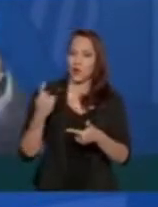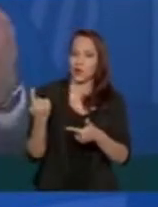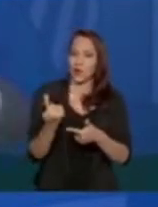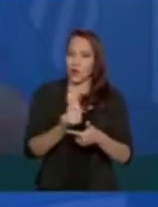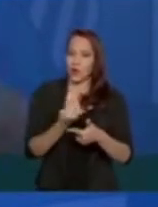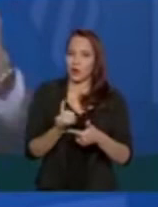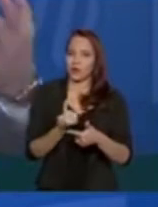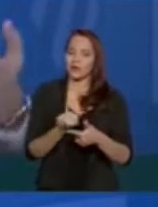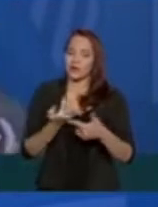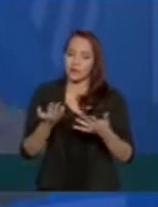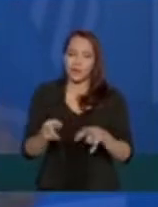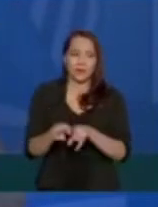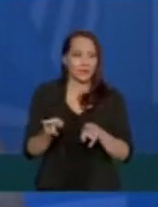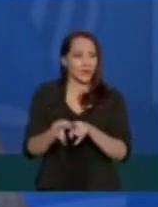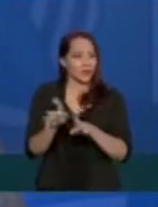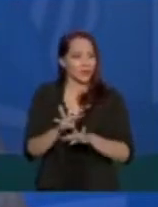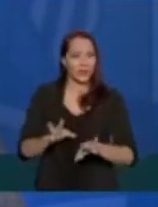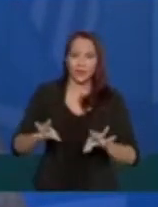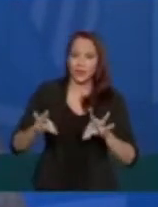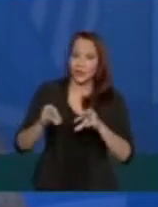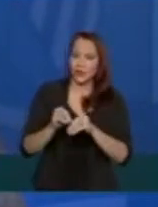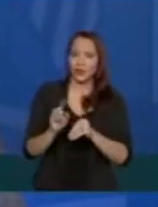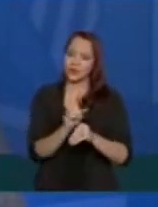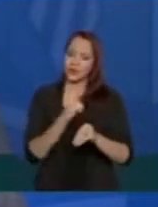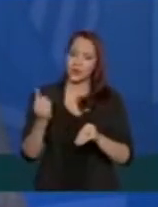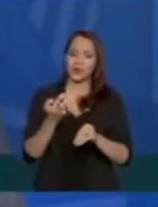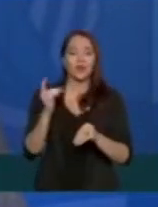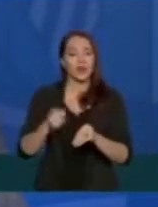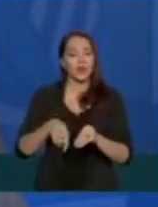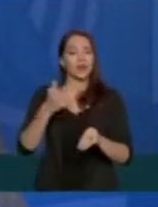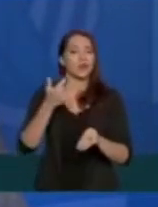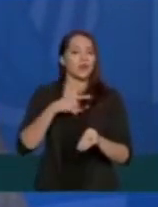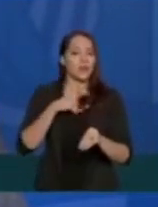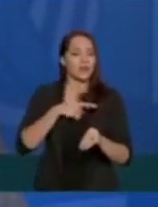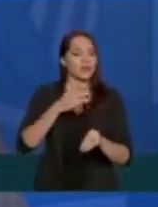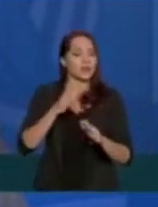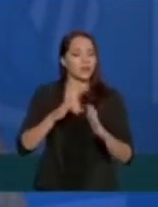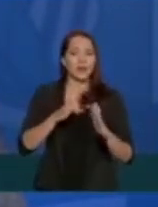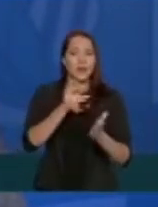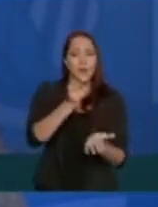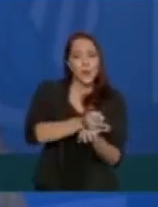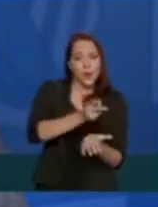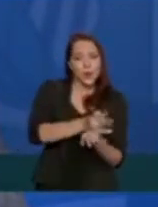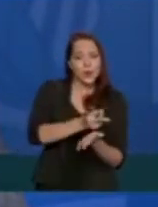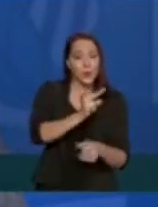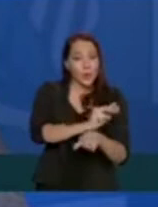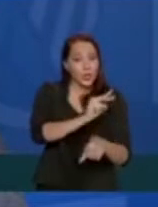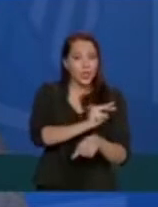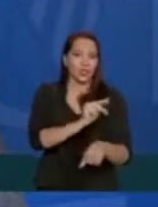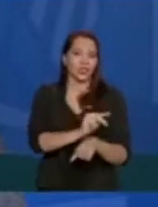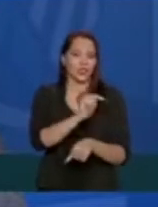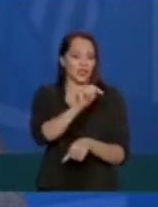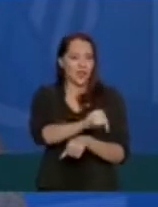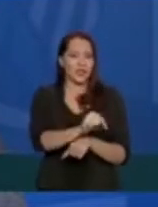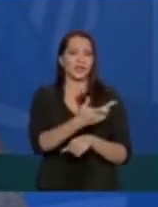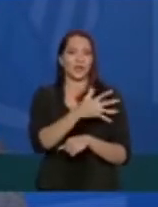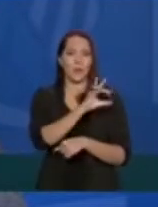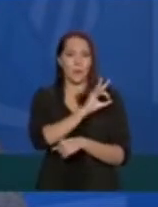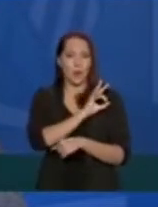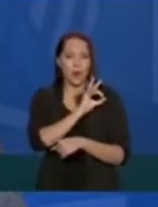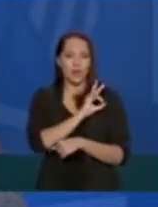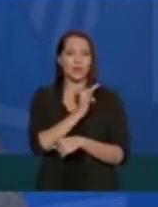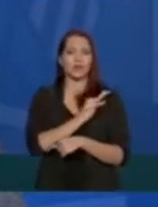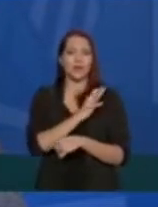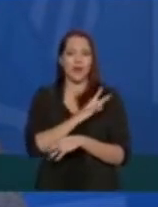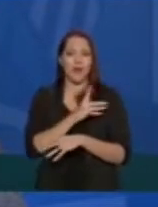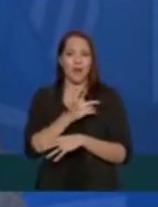agentes públicos, mas de todos nós, é conservar esse patrimônio de uma polícia independente,